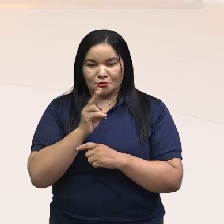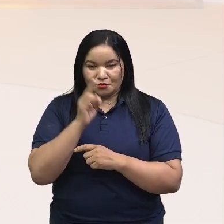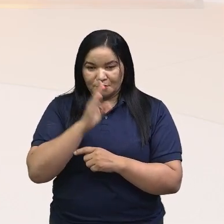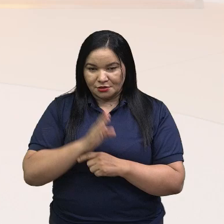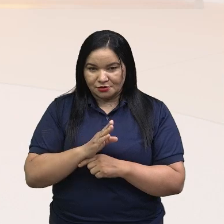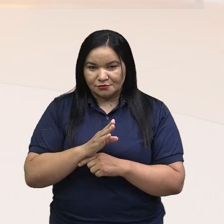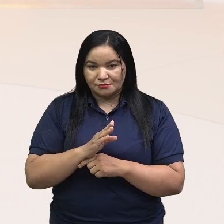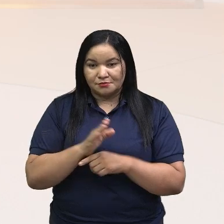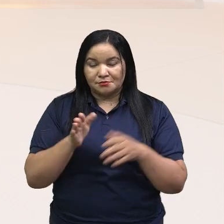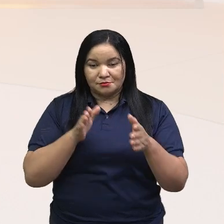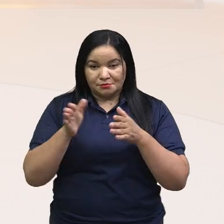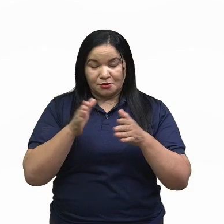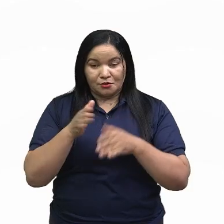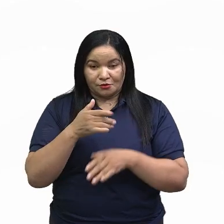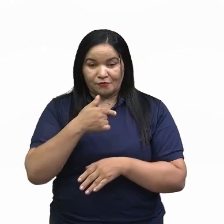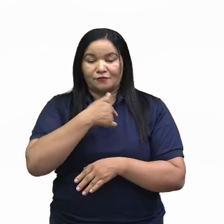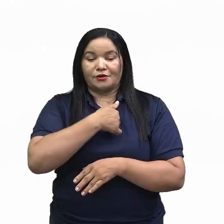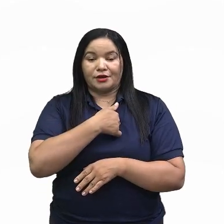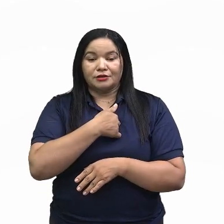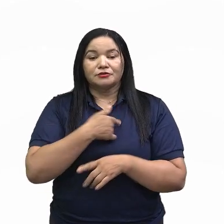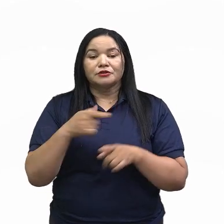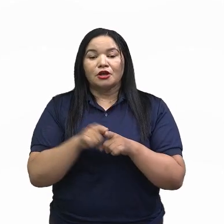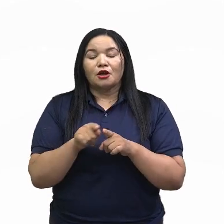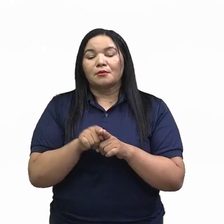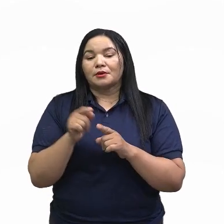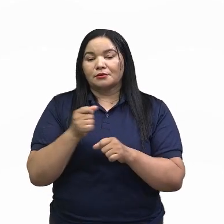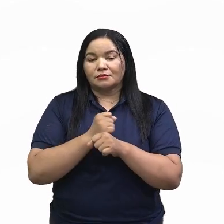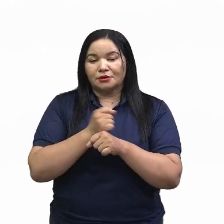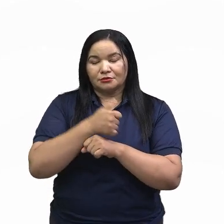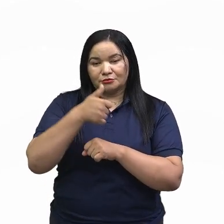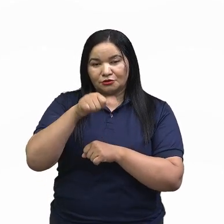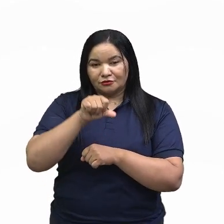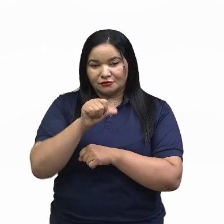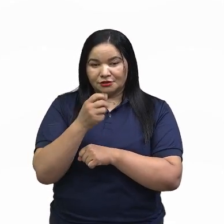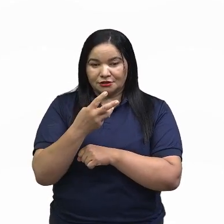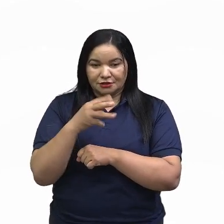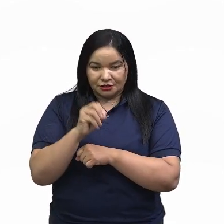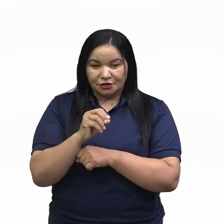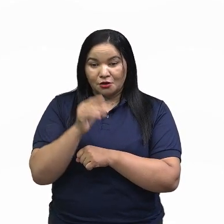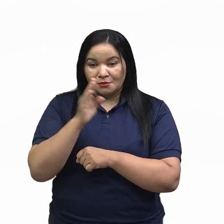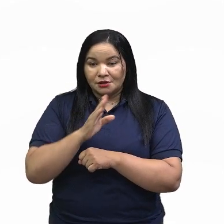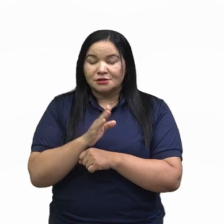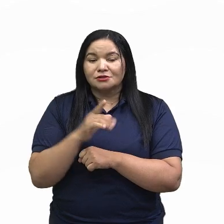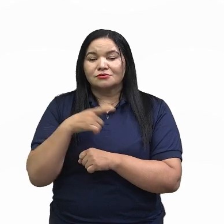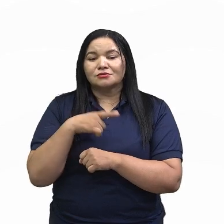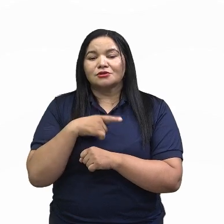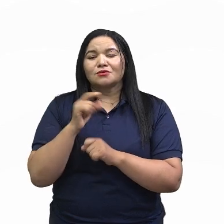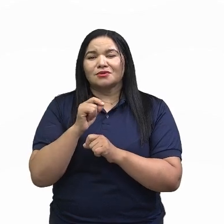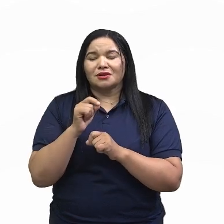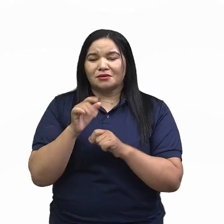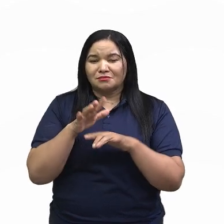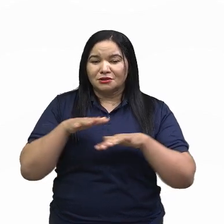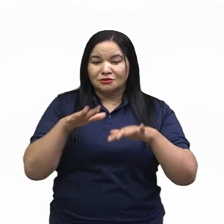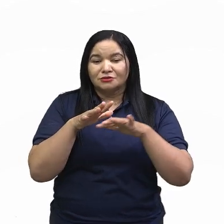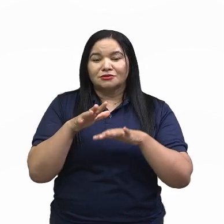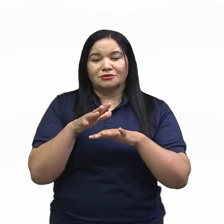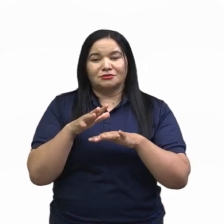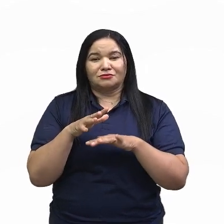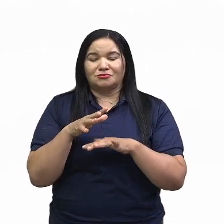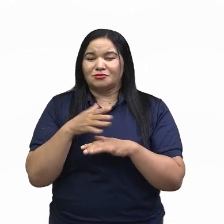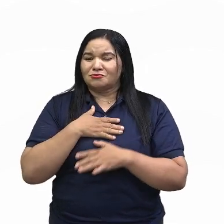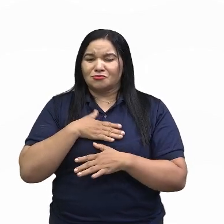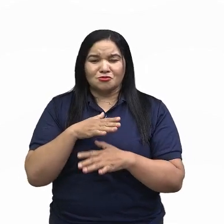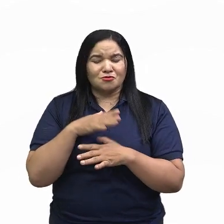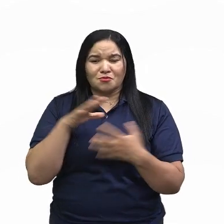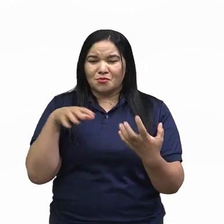Era Vargas. Em 1930, o Brasil se encontrava em um ambiente de grande insatisfação de